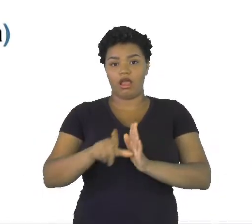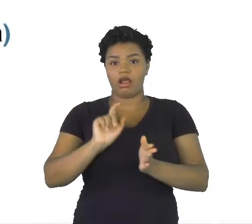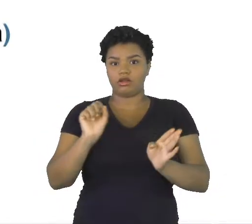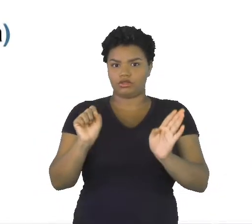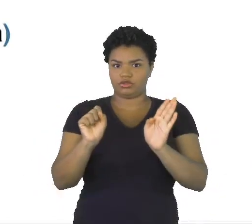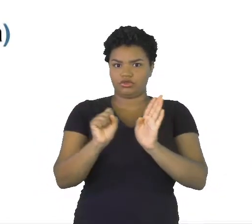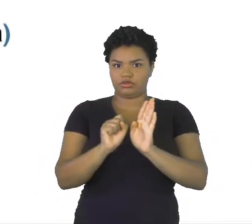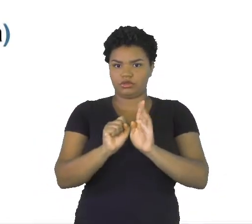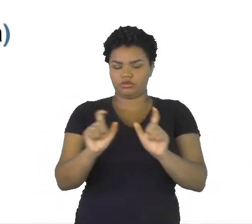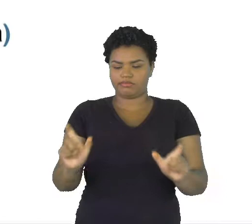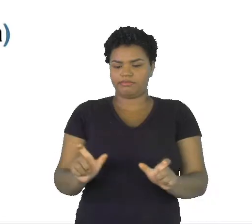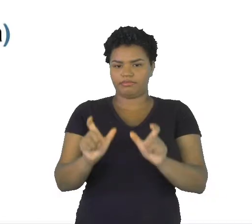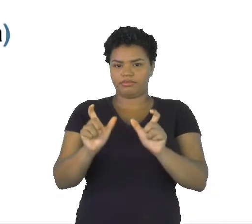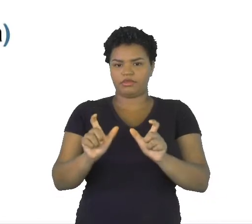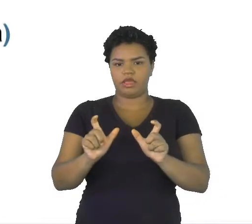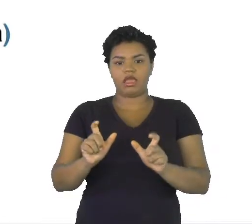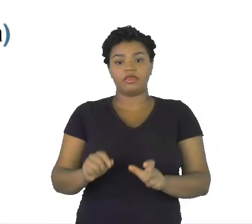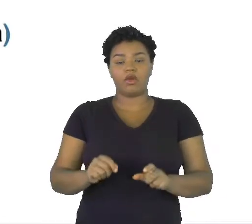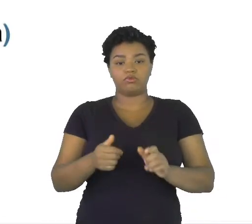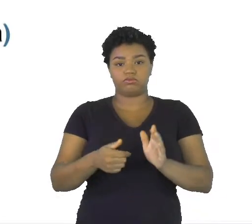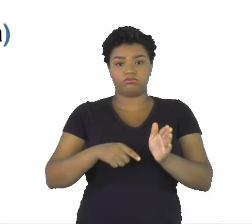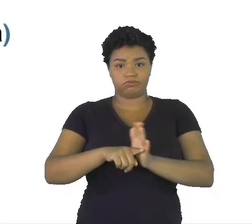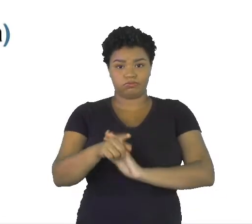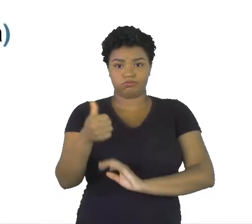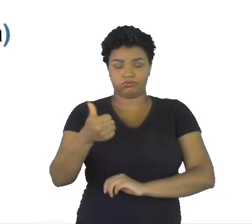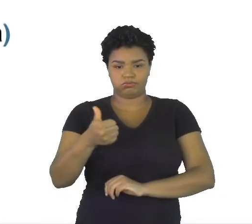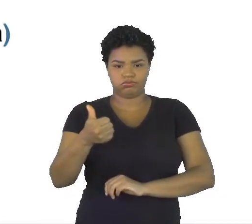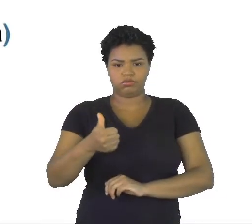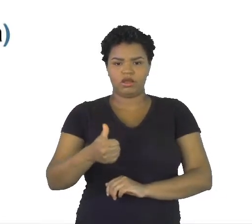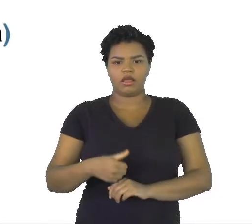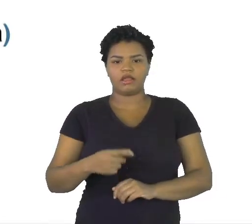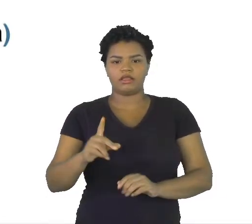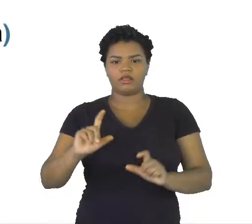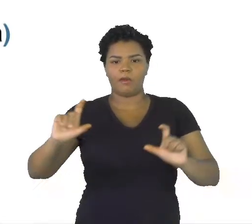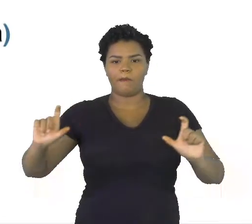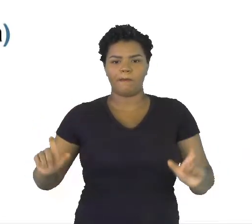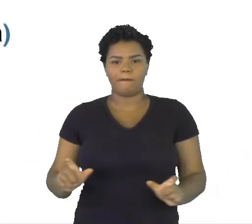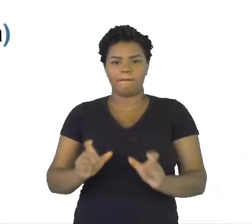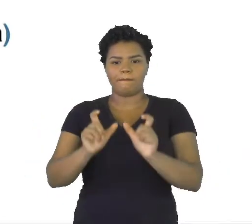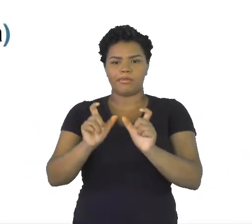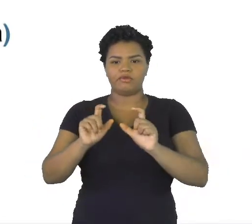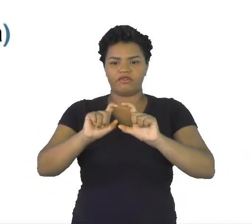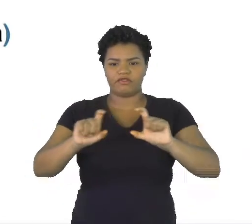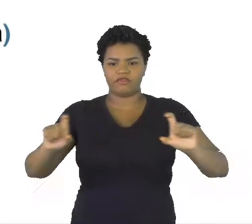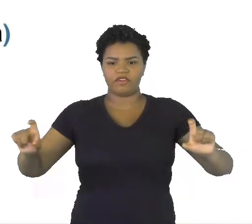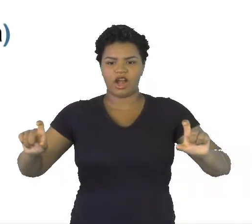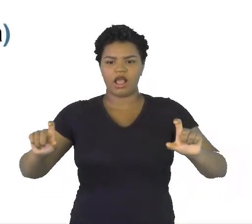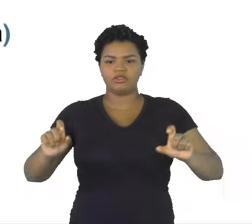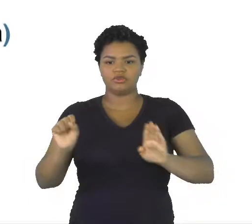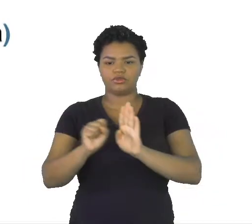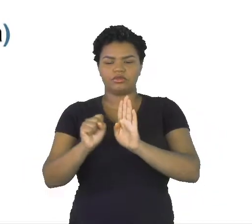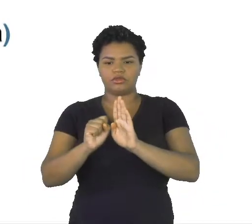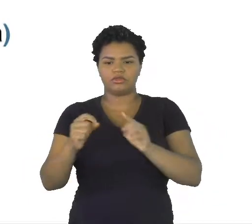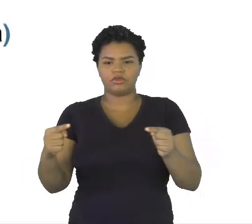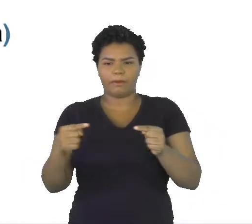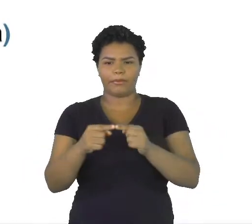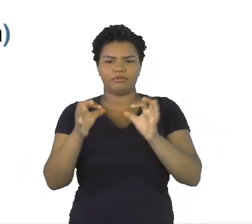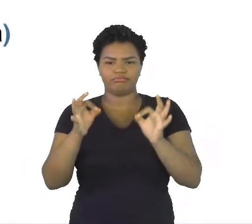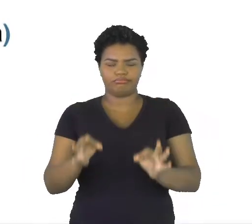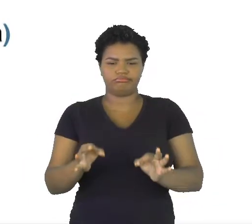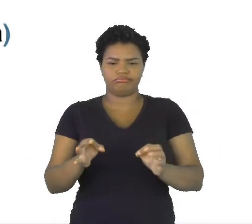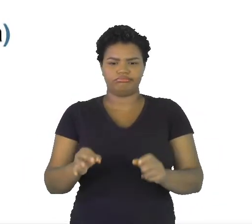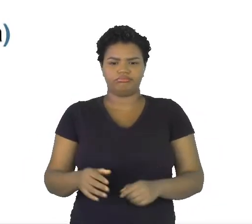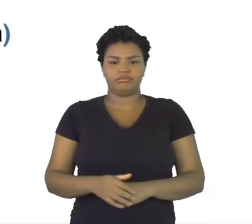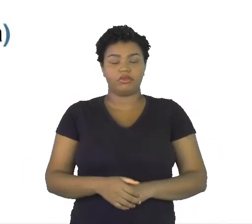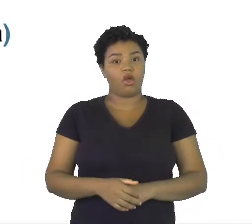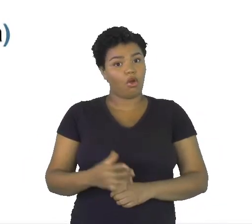1 fala assim: complete as frases com os substantivos adequados. Mentes brilhantes,